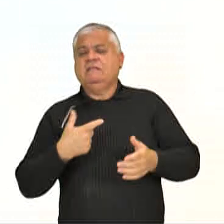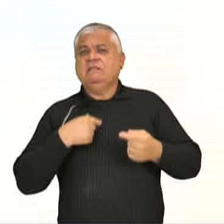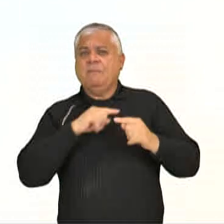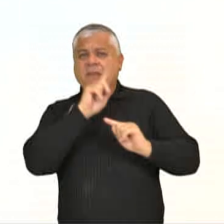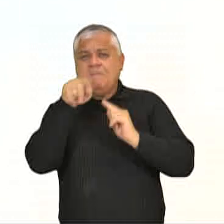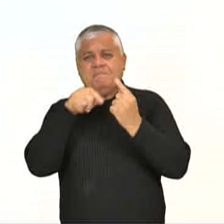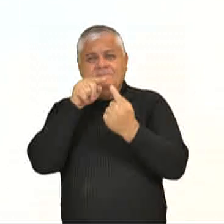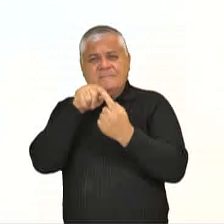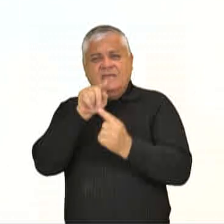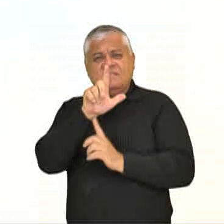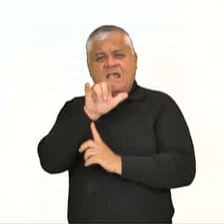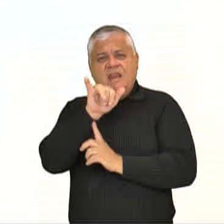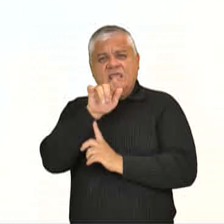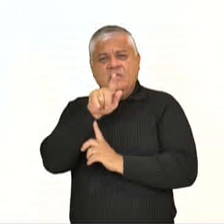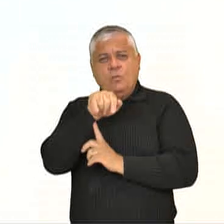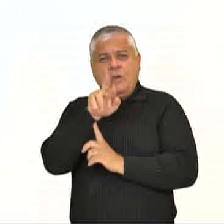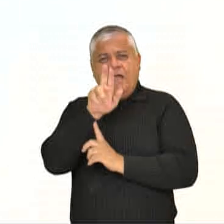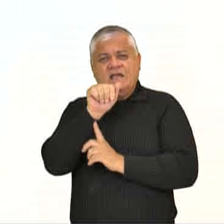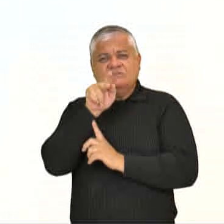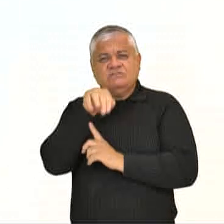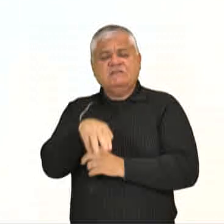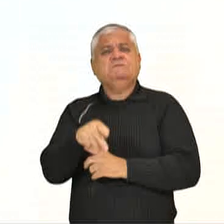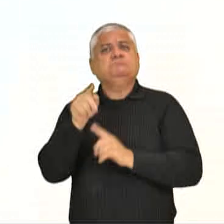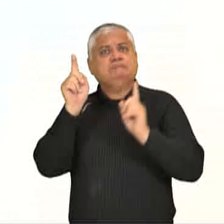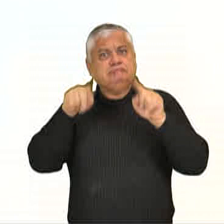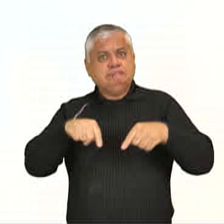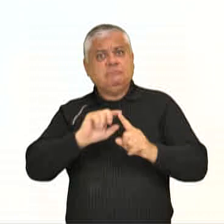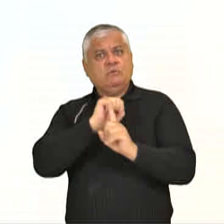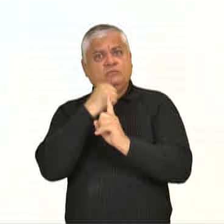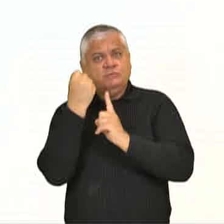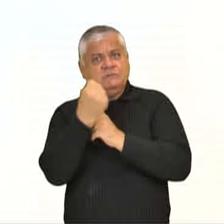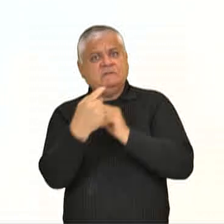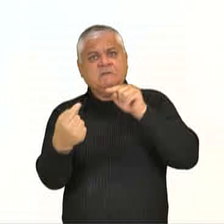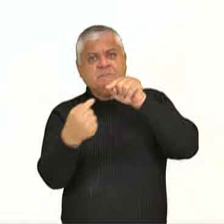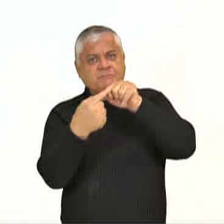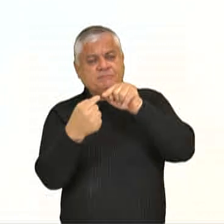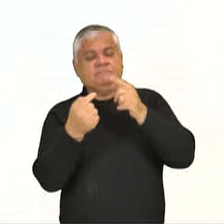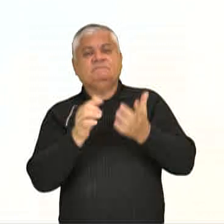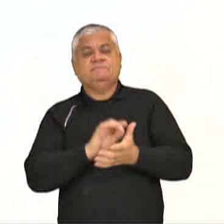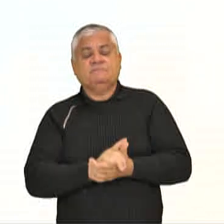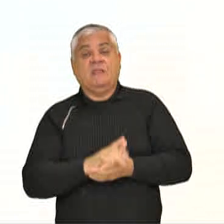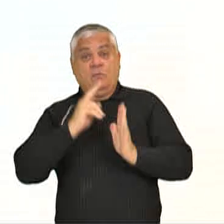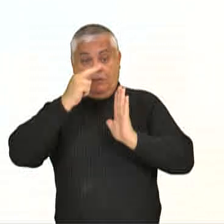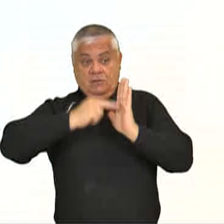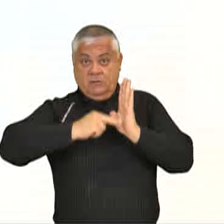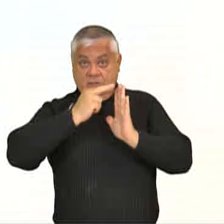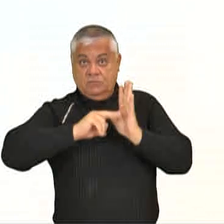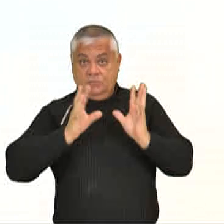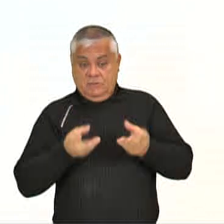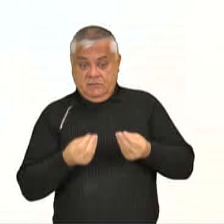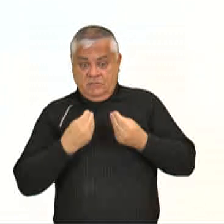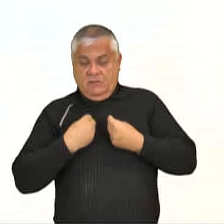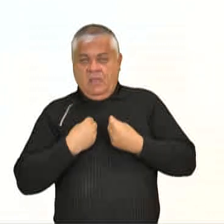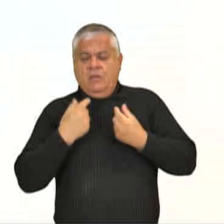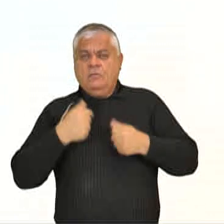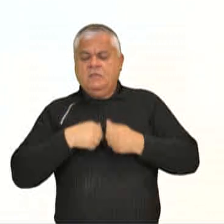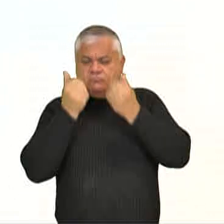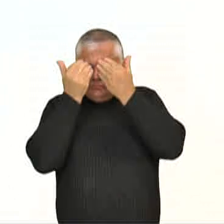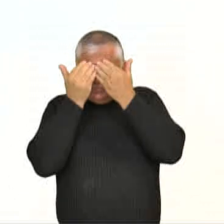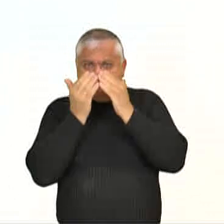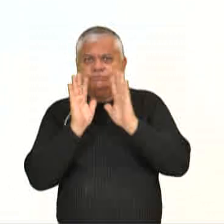as influências das novas tecnologias na sociedade atual, né? A leitura nos permite esclarecer,